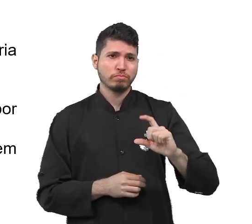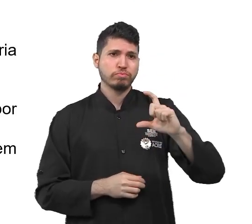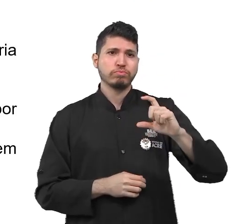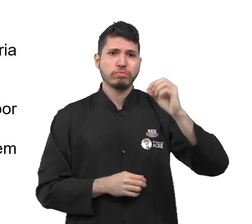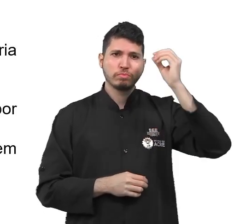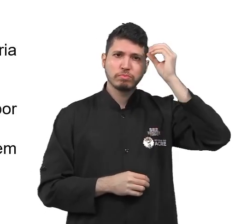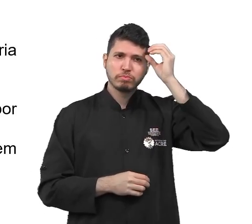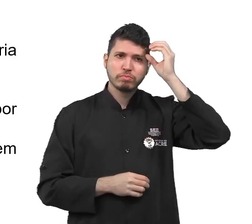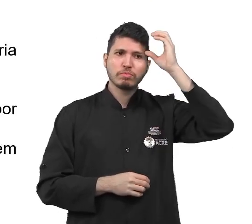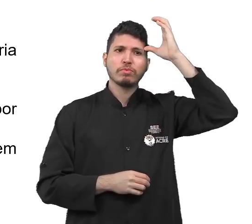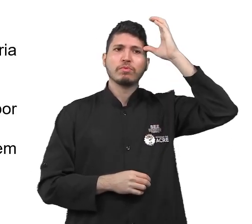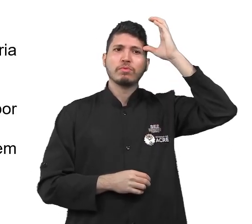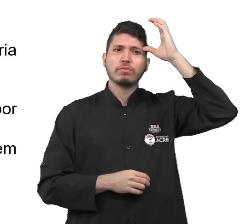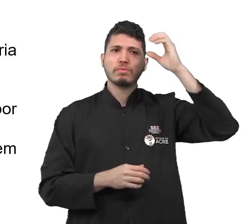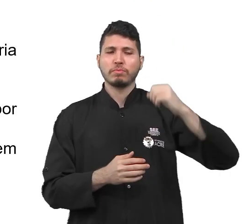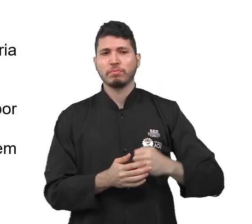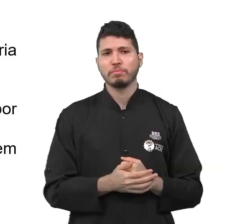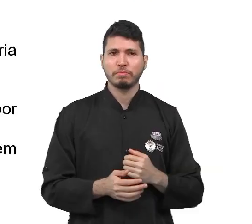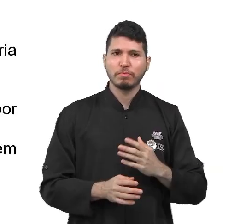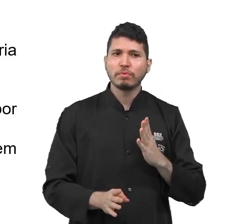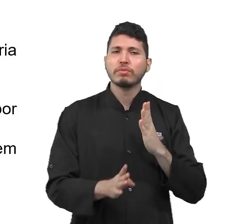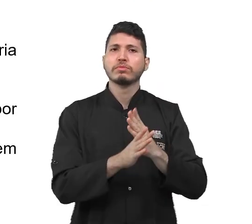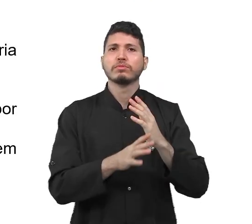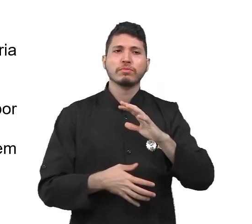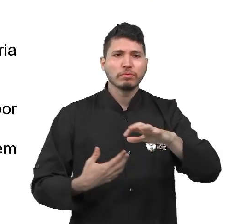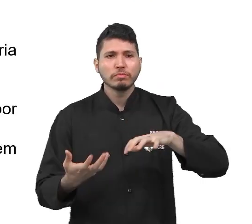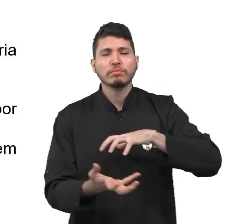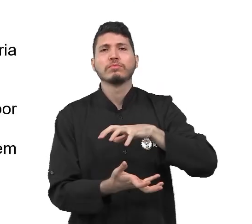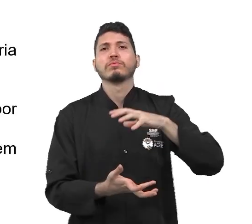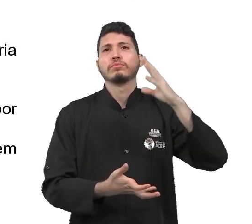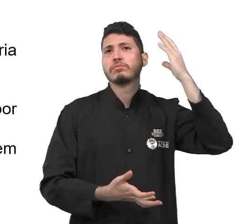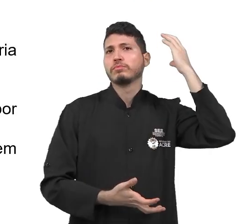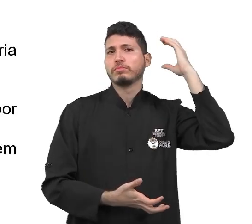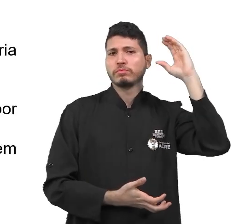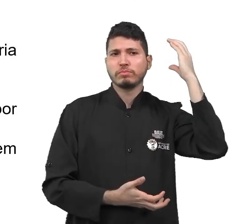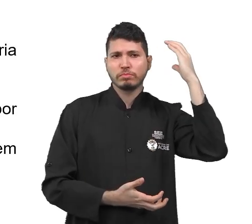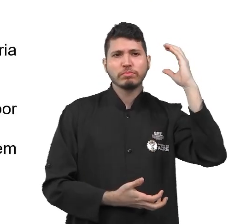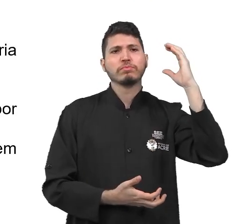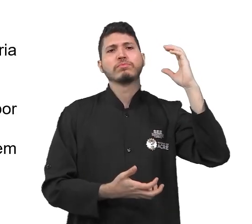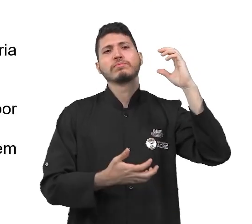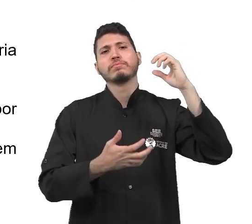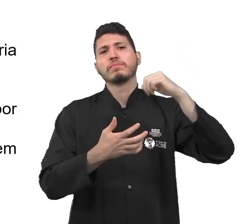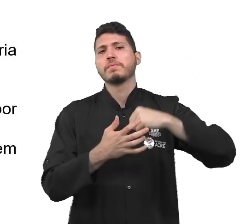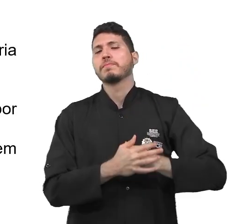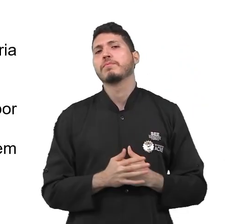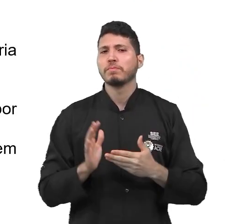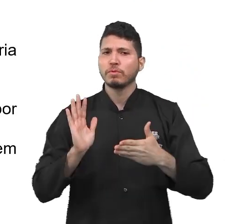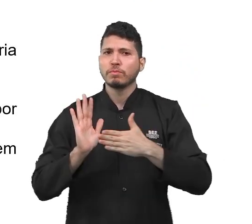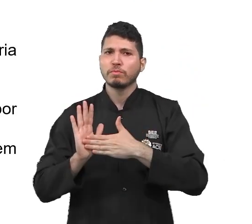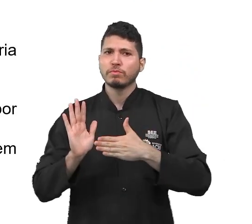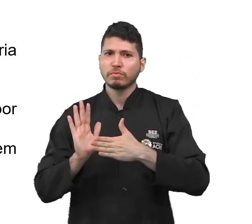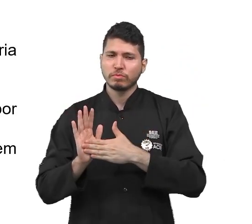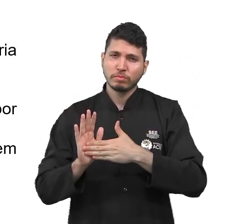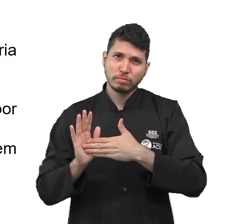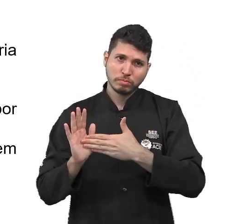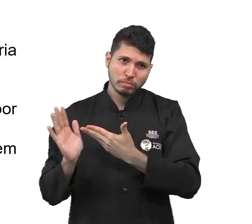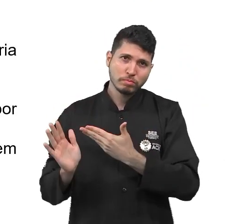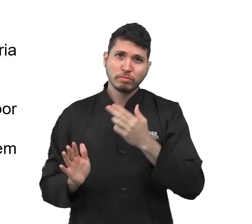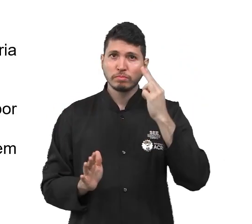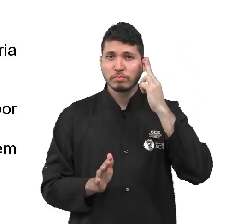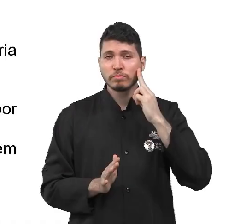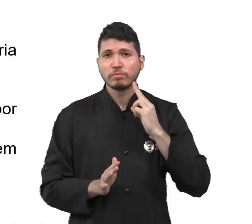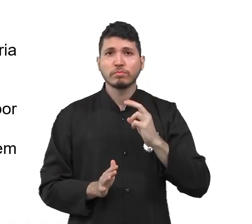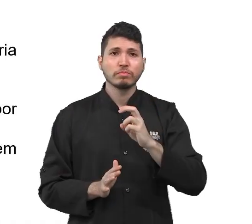revoluções científicas, ou é simplesmente por esse acúmulo de conhecimento. O positivismo acha que é pelo acúmulo